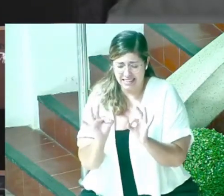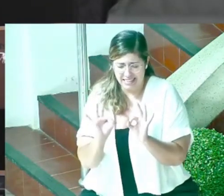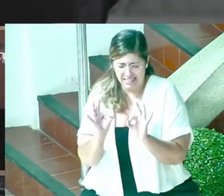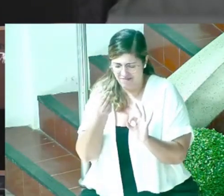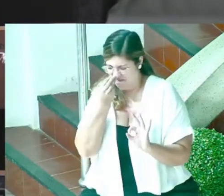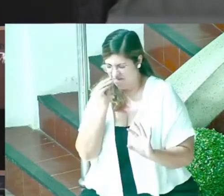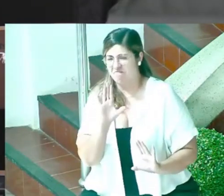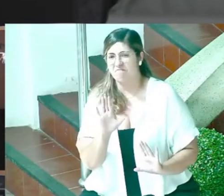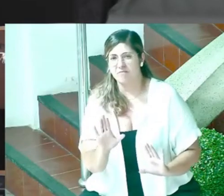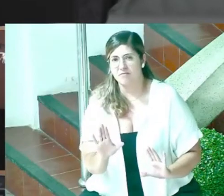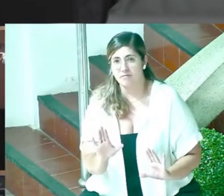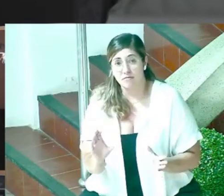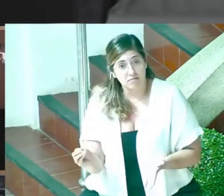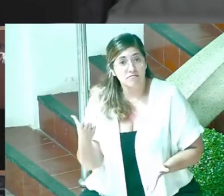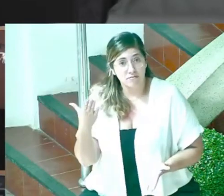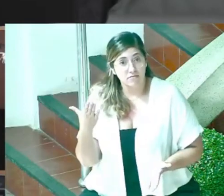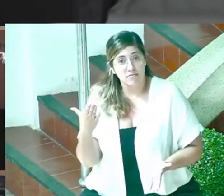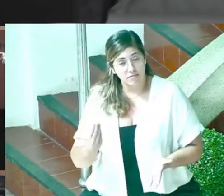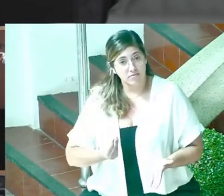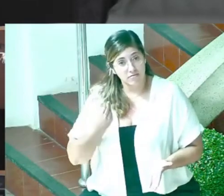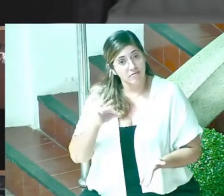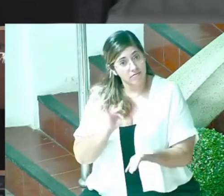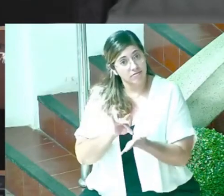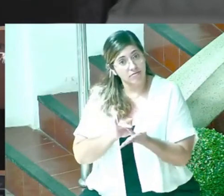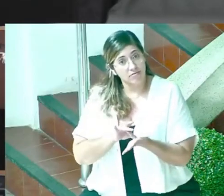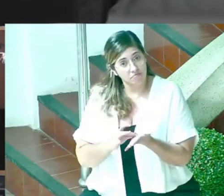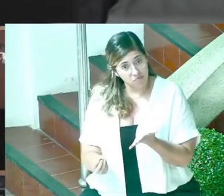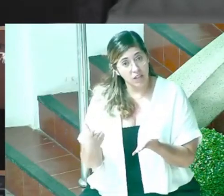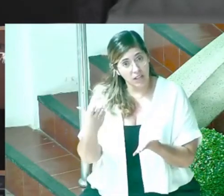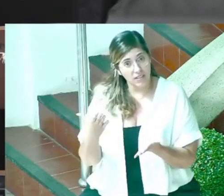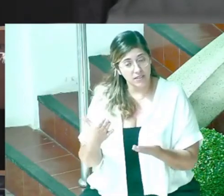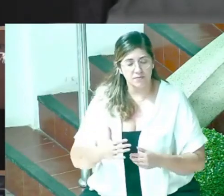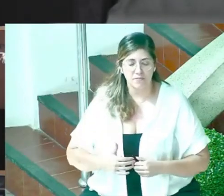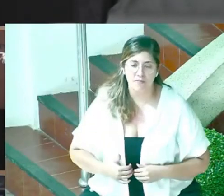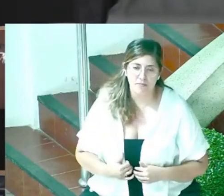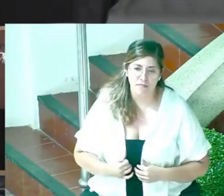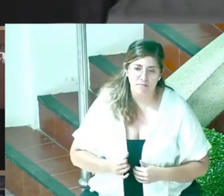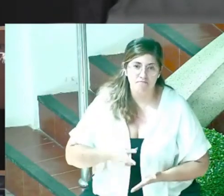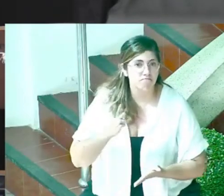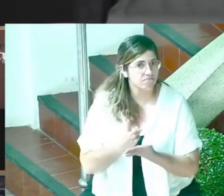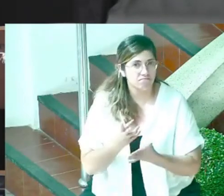avaliamos o tamanho do perdão que Deus liberou ao nosso favor.